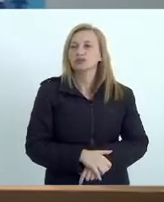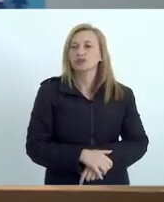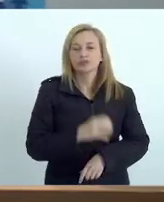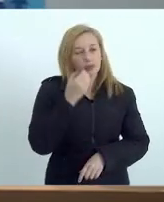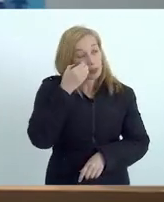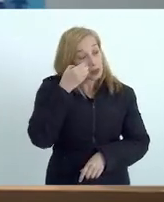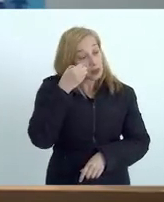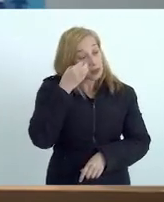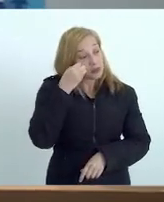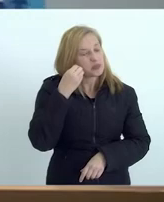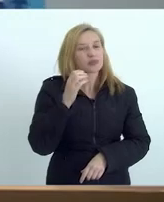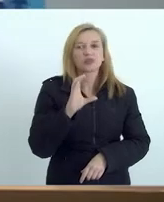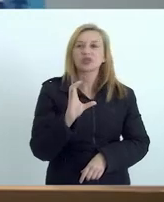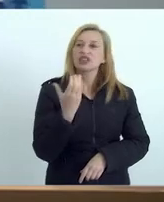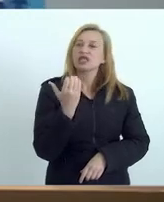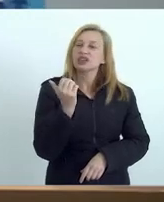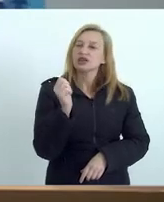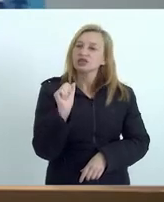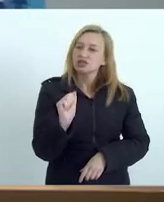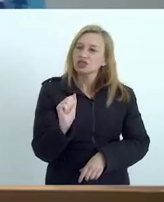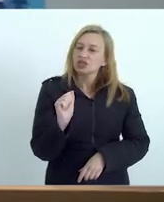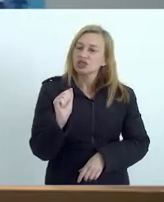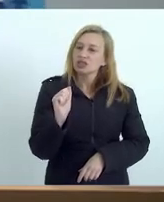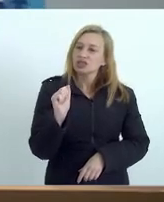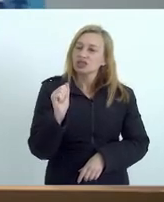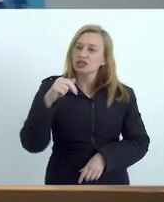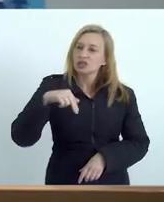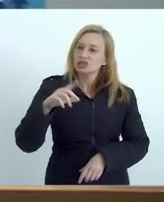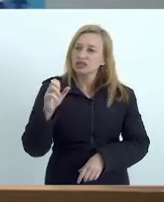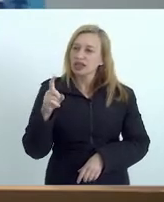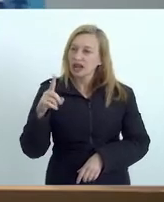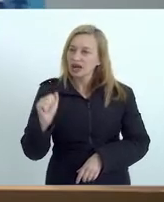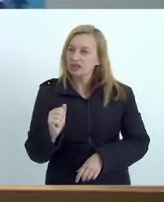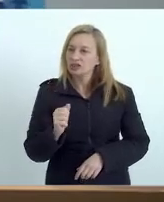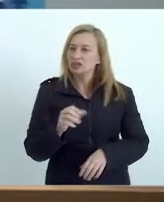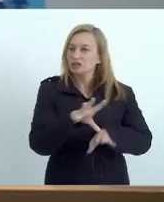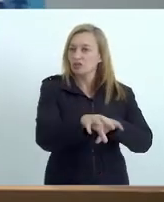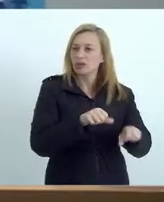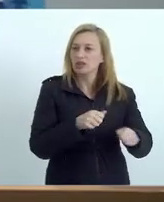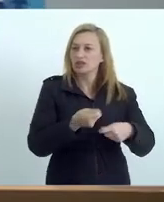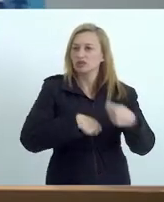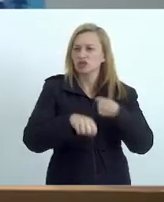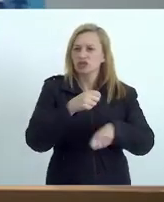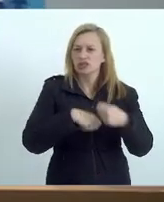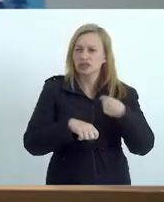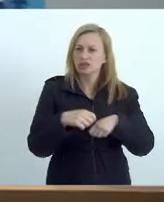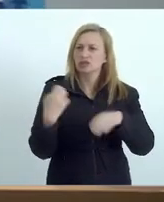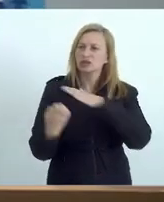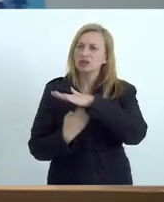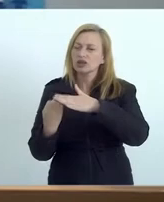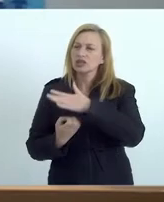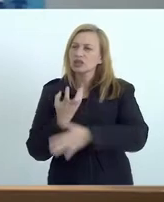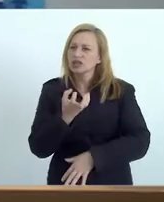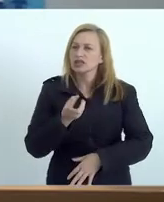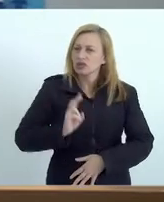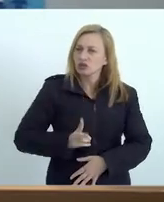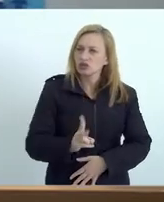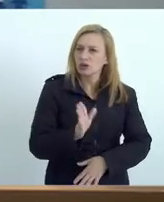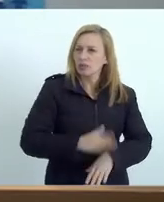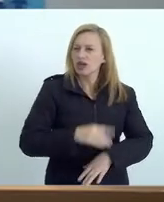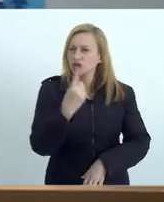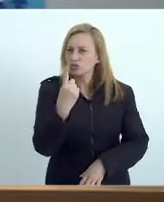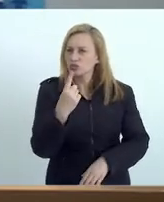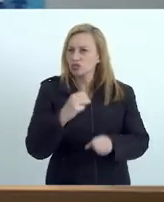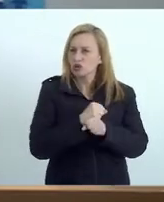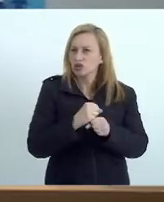é formado em administração de empresas E se ele quiser a continuar mais um ano que